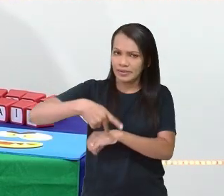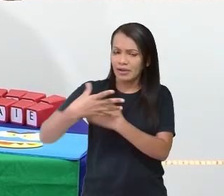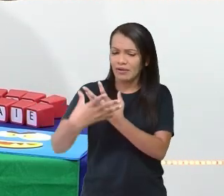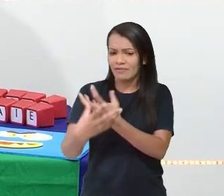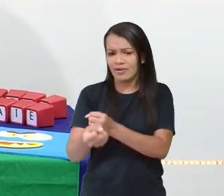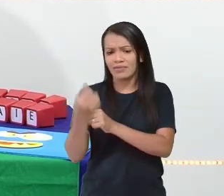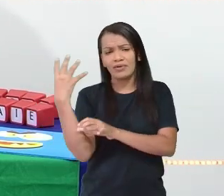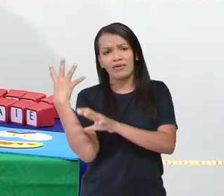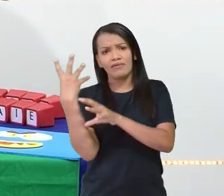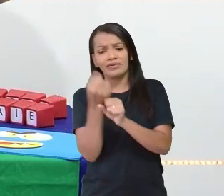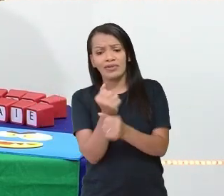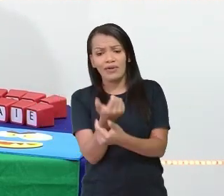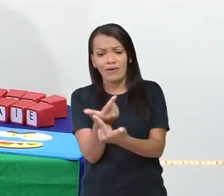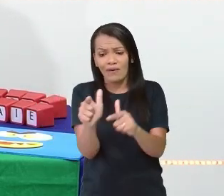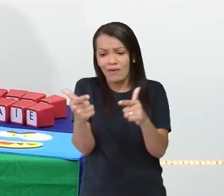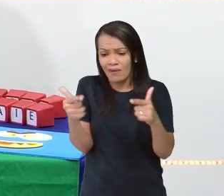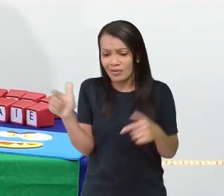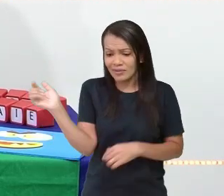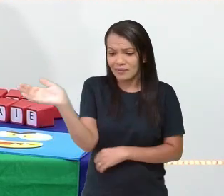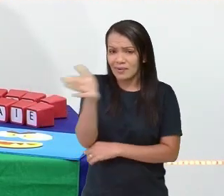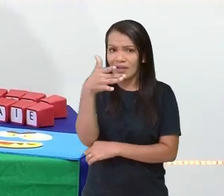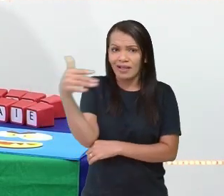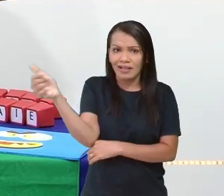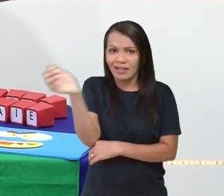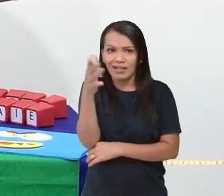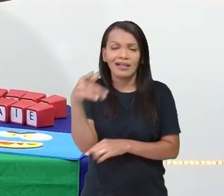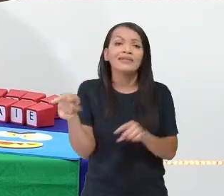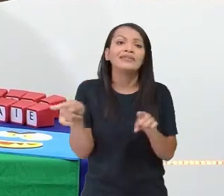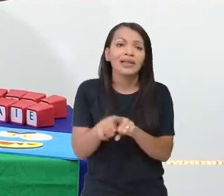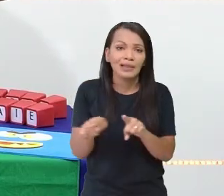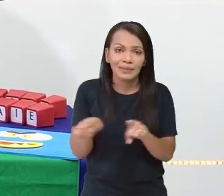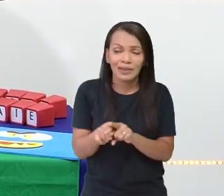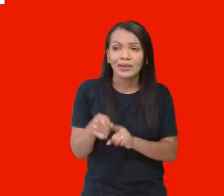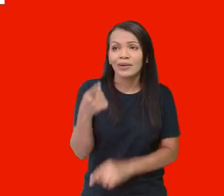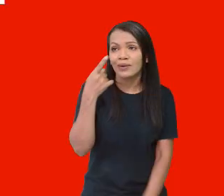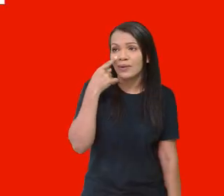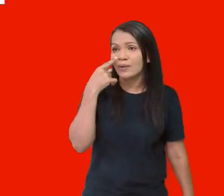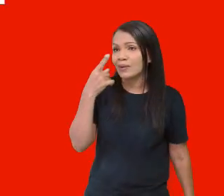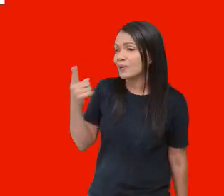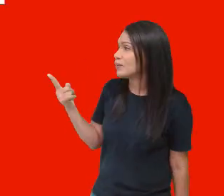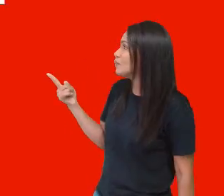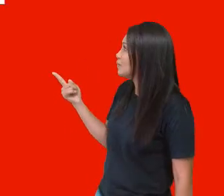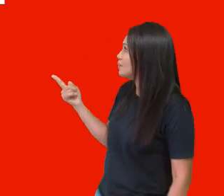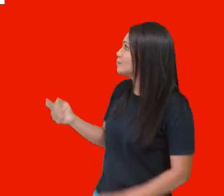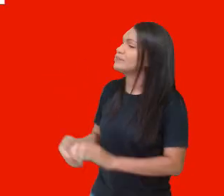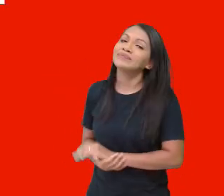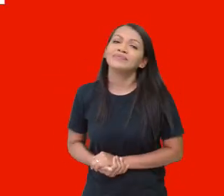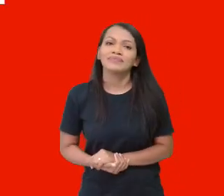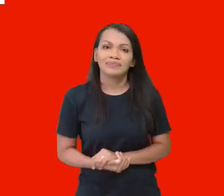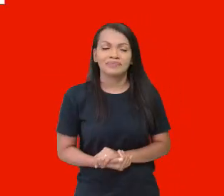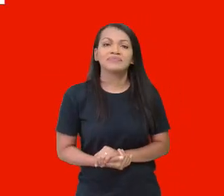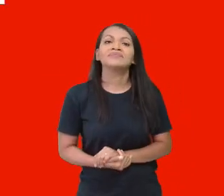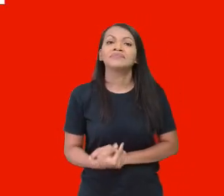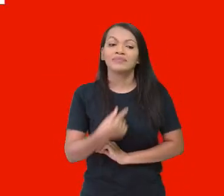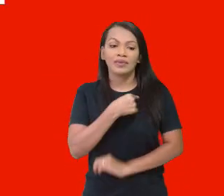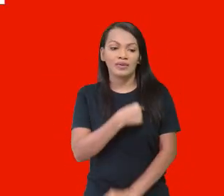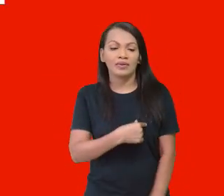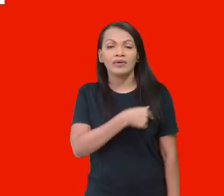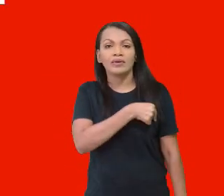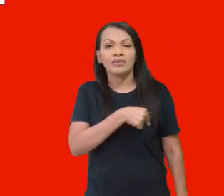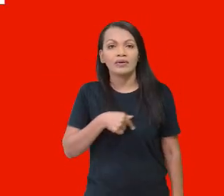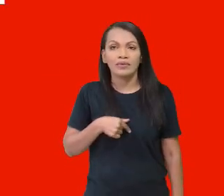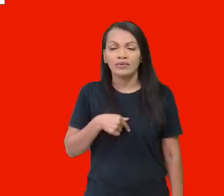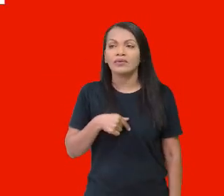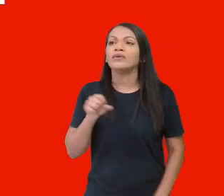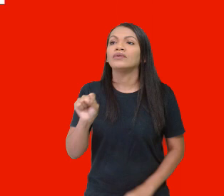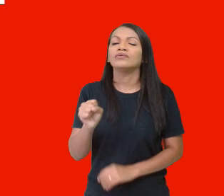vai revisar outras bandeiras também, não é isso? Olha aí a da Suíça. Veja que ontem a gente não